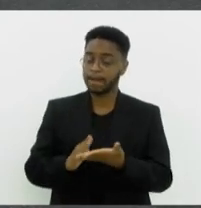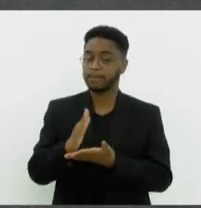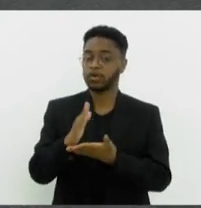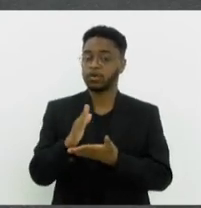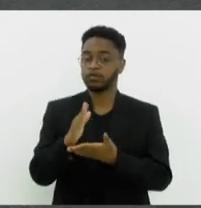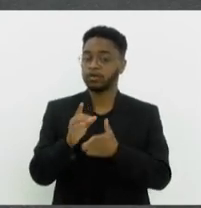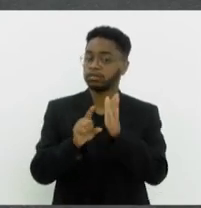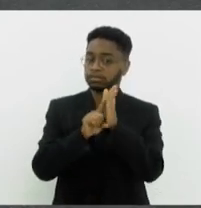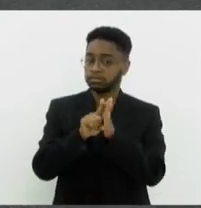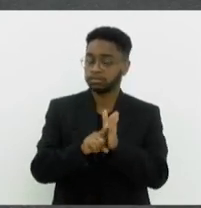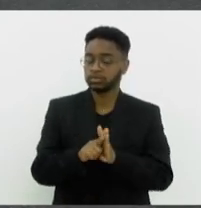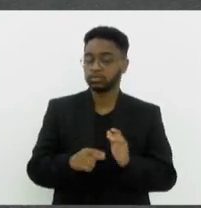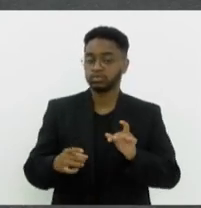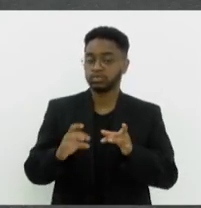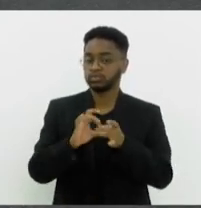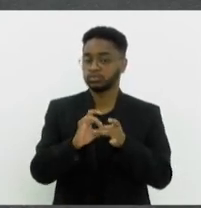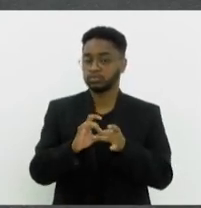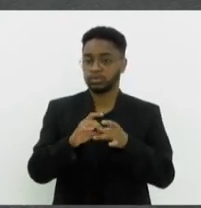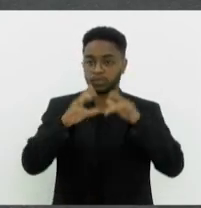do Estado.